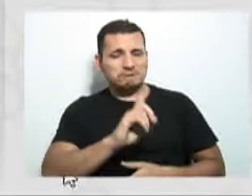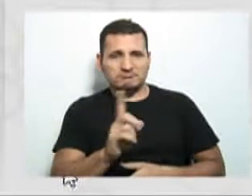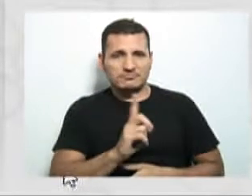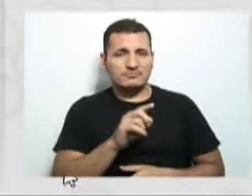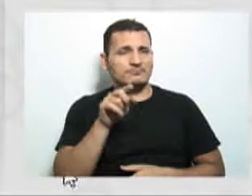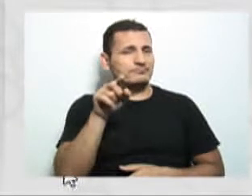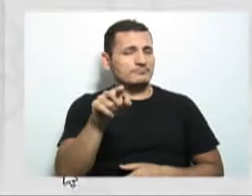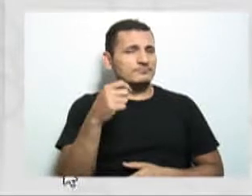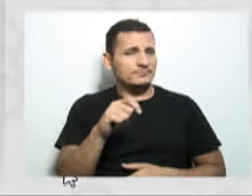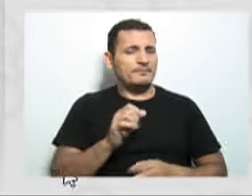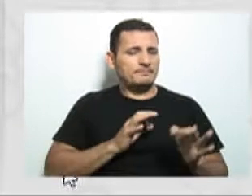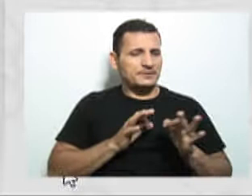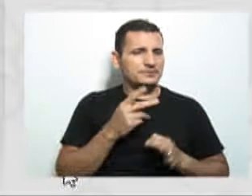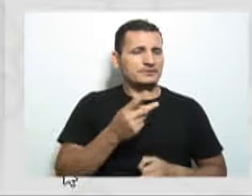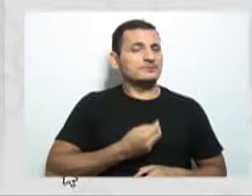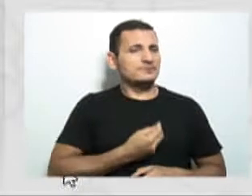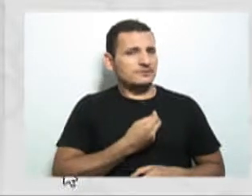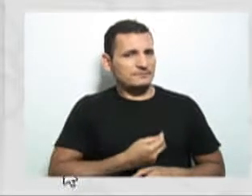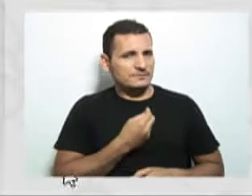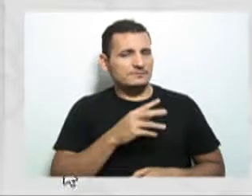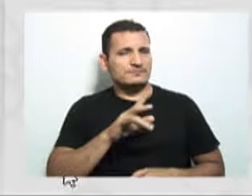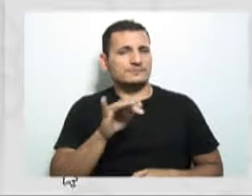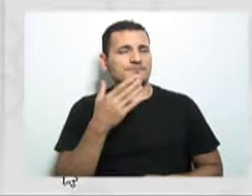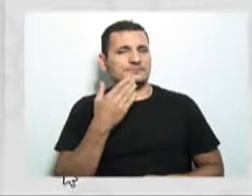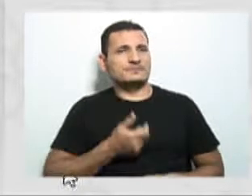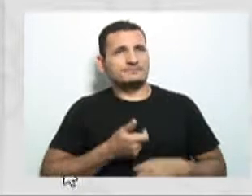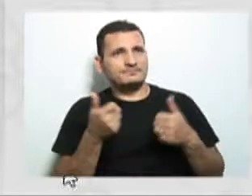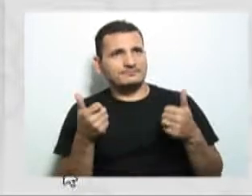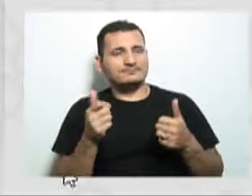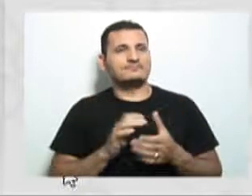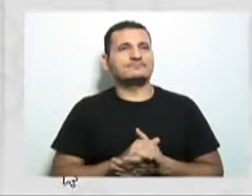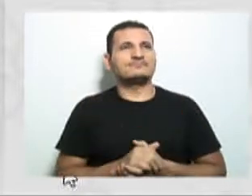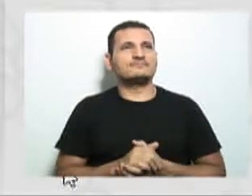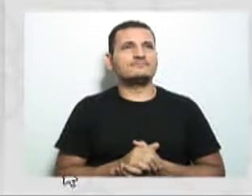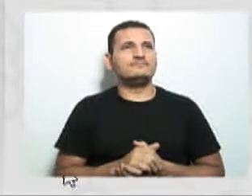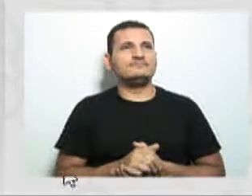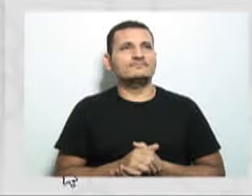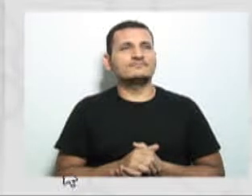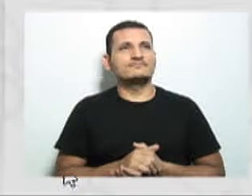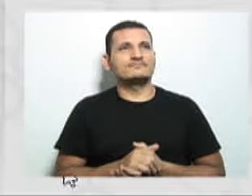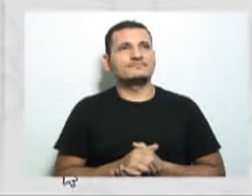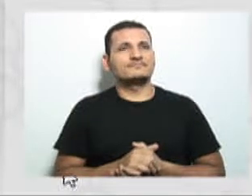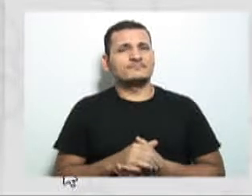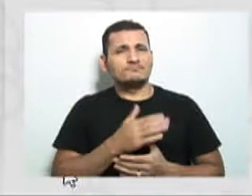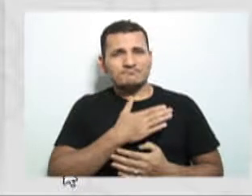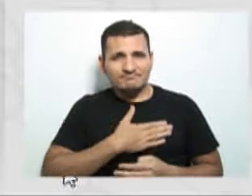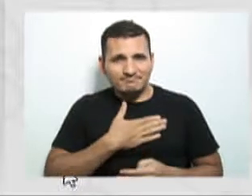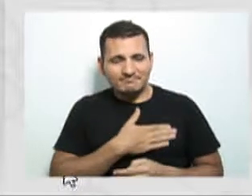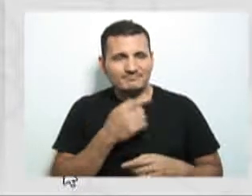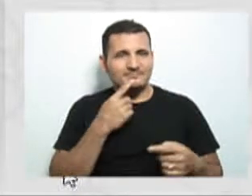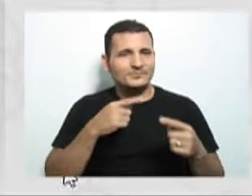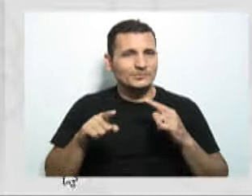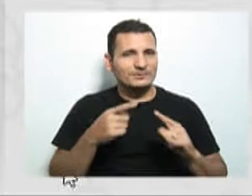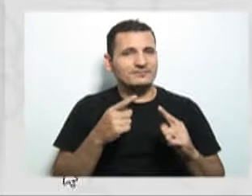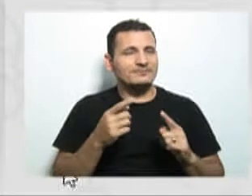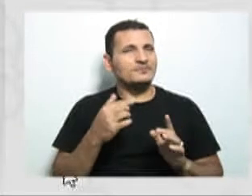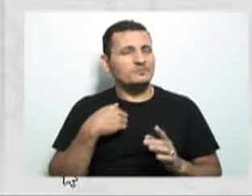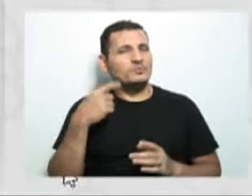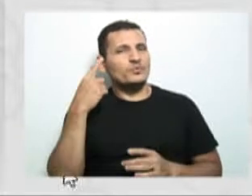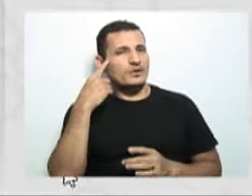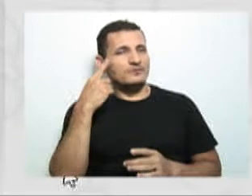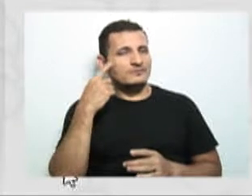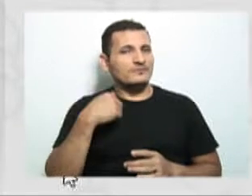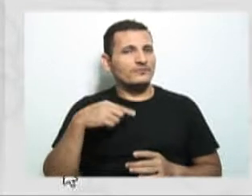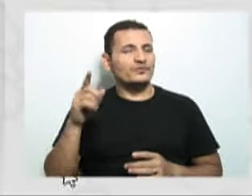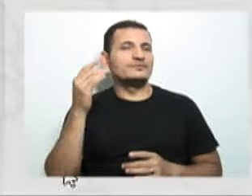que com certeza ela vai melhorar. Com certeza. Isso é maravilhoso, hein? Gostou da musiquinha? Eu saindo daqui, eu acho que eu vou tentar